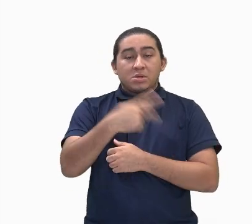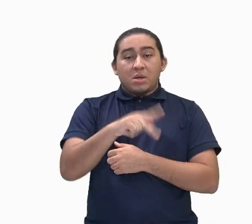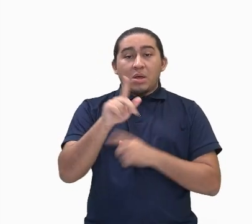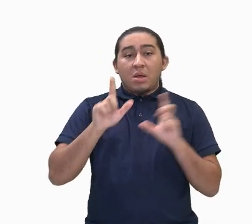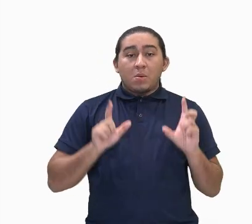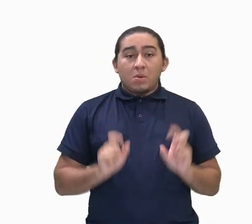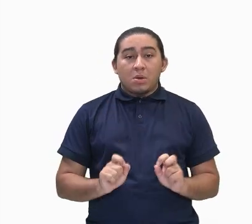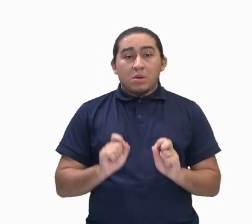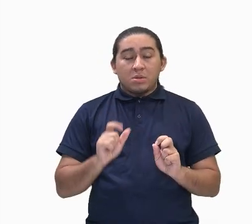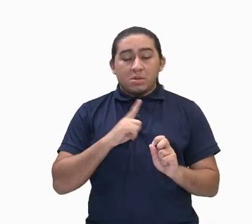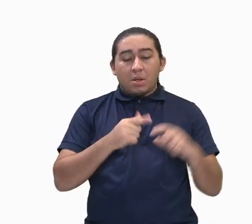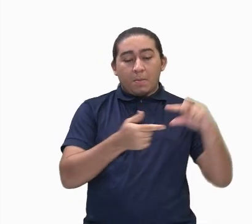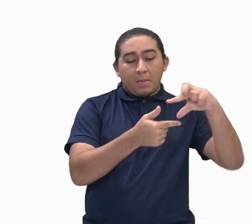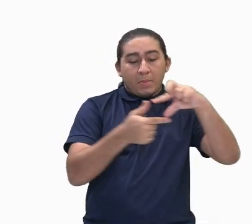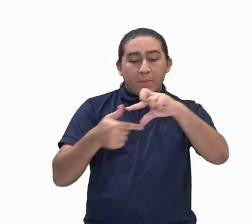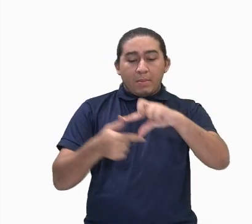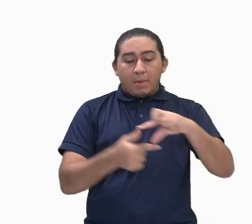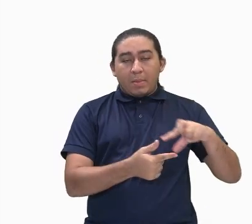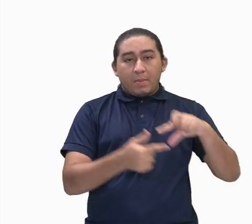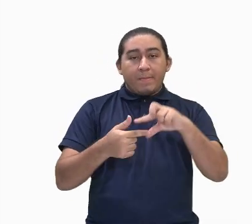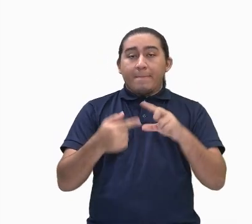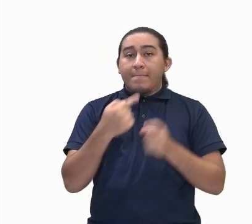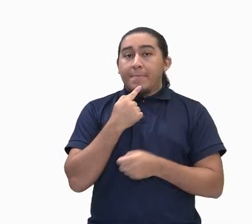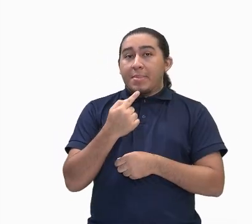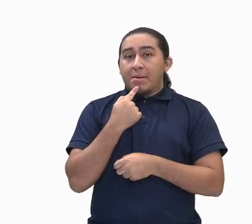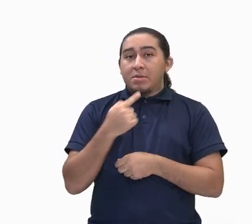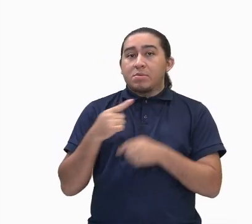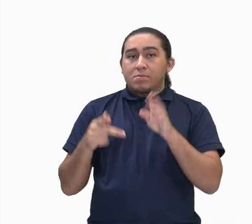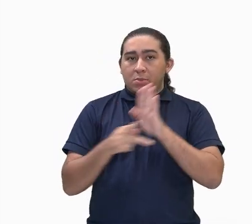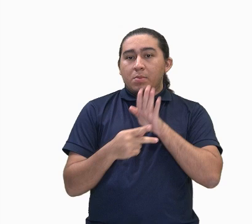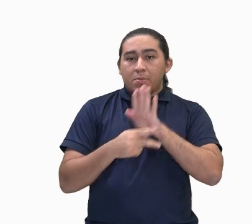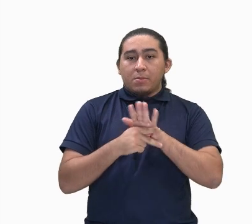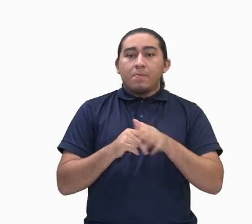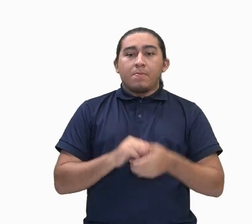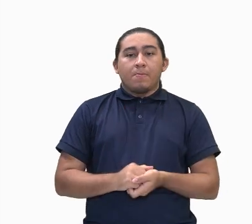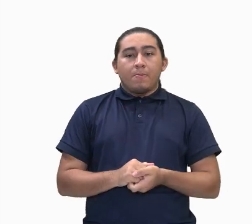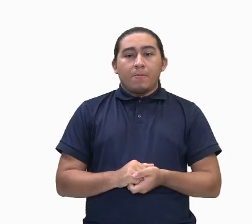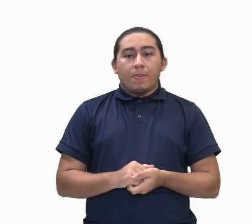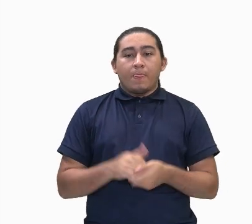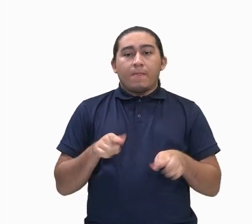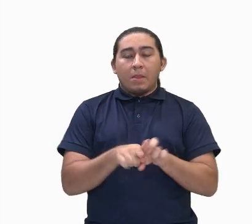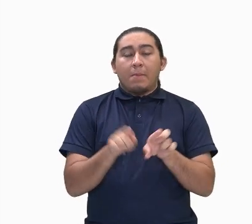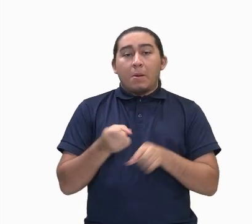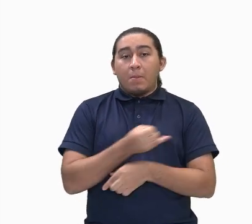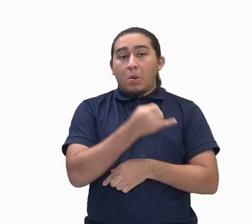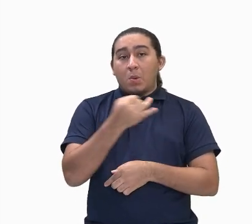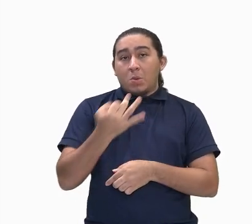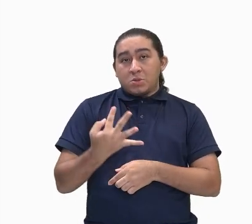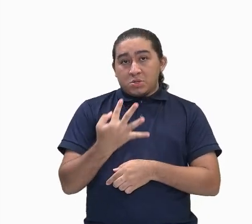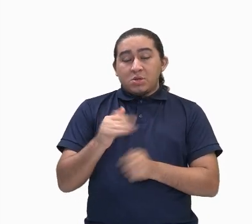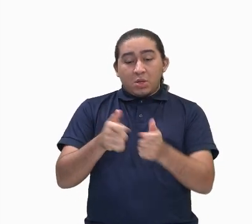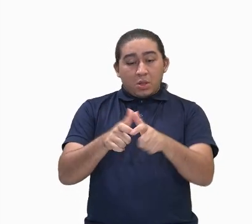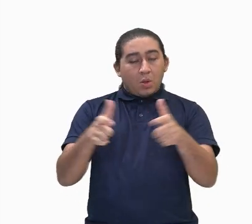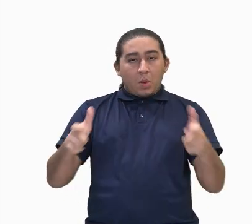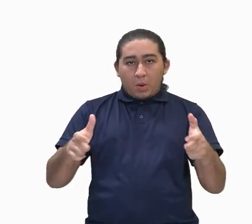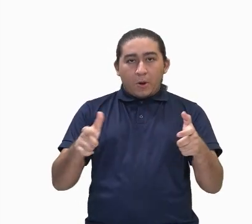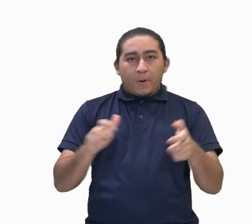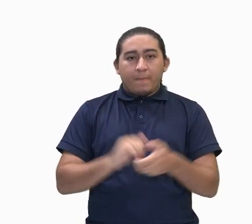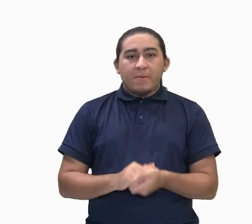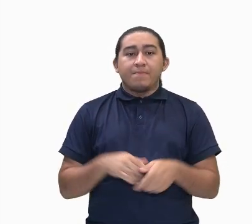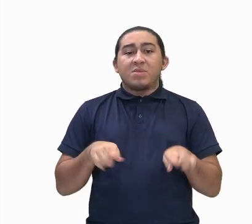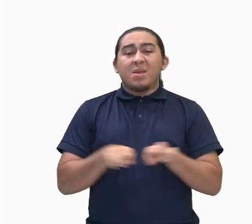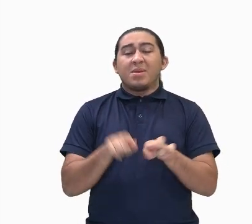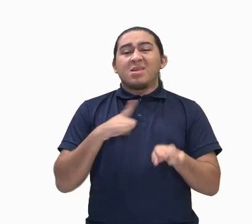essa justaposição. Elas estão bem próximas umas às outras. E é uma quantidade bem grande. E como elas têm essa função